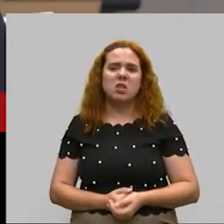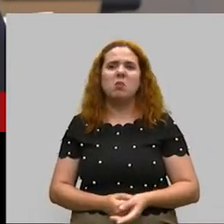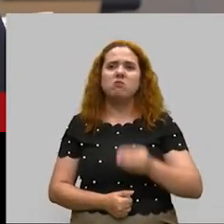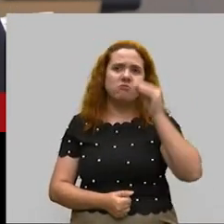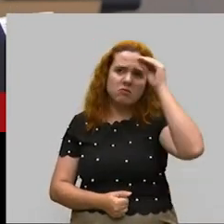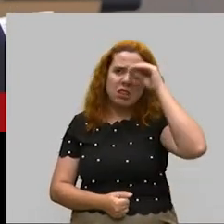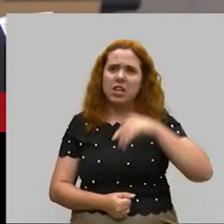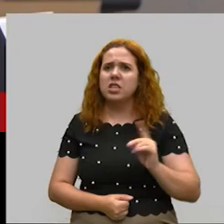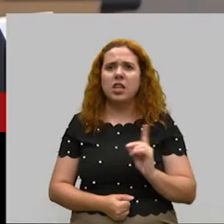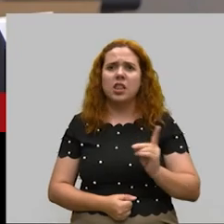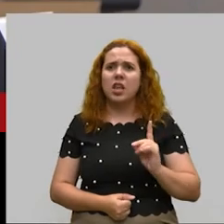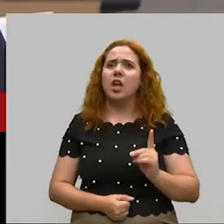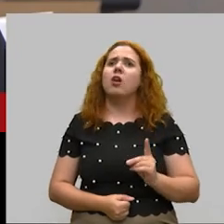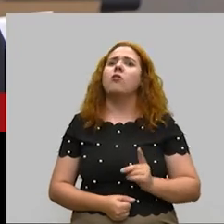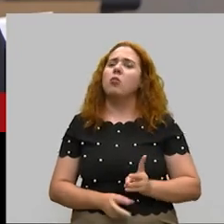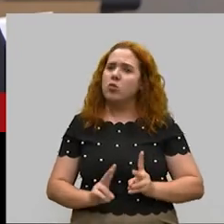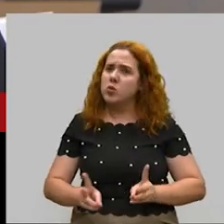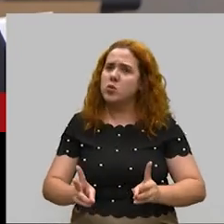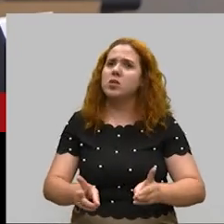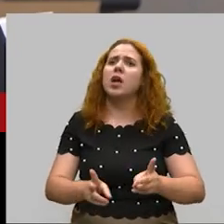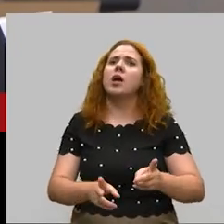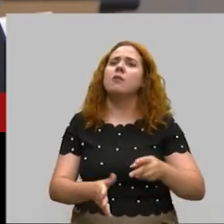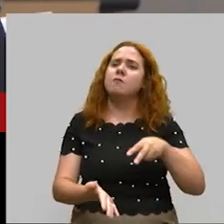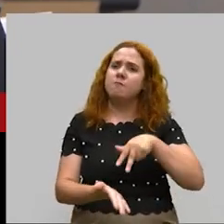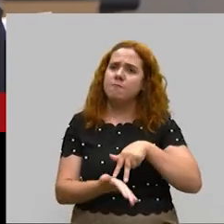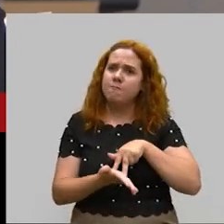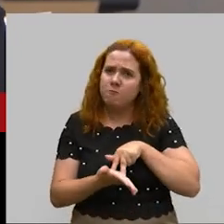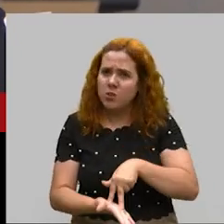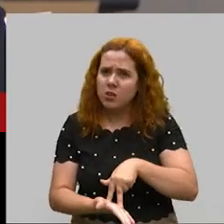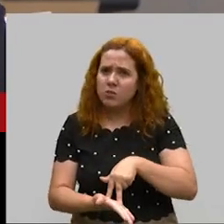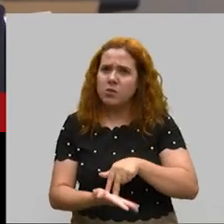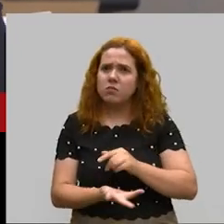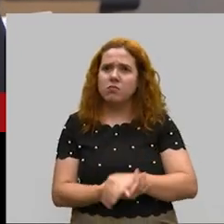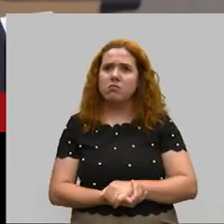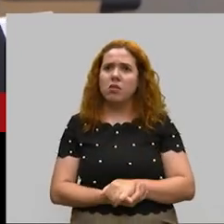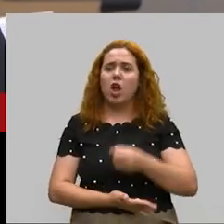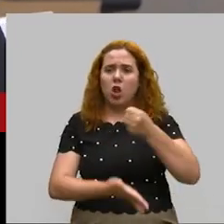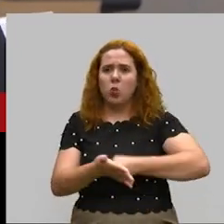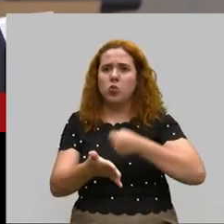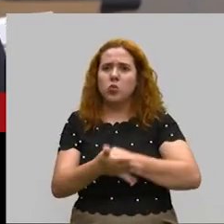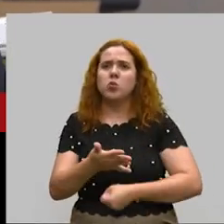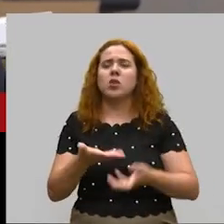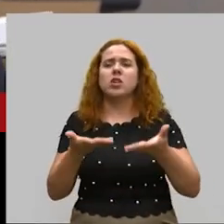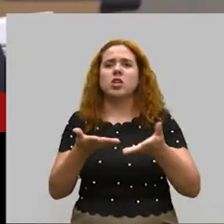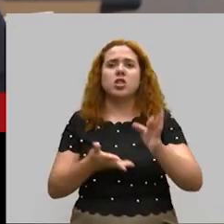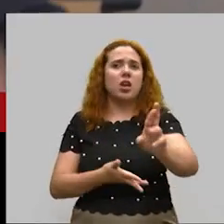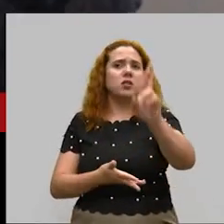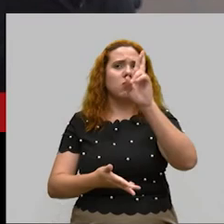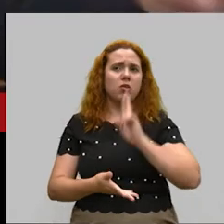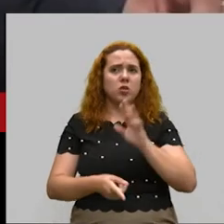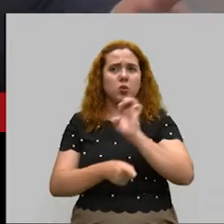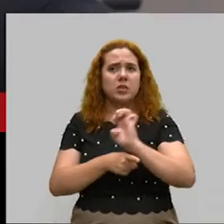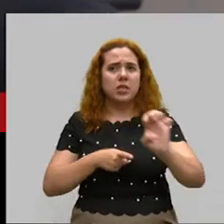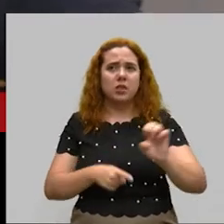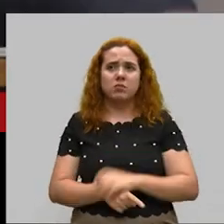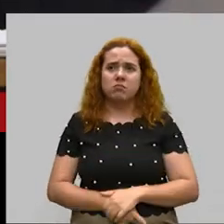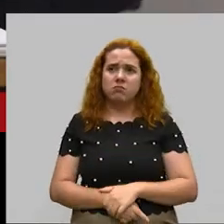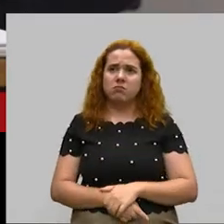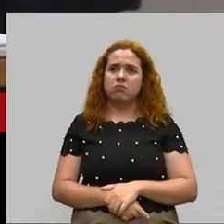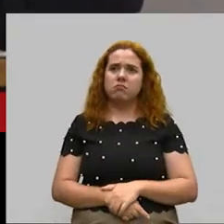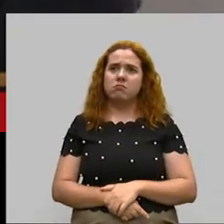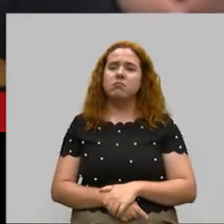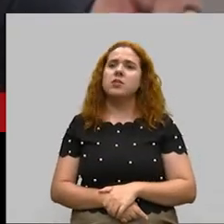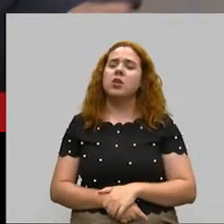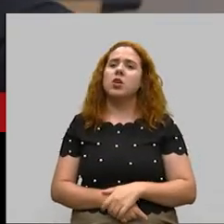nós não vamos desmobilizar a nossa luta enquanto a gente não tiver resposta do estado e vamos nos somar